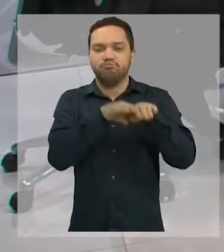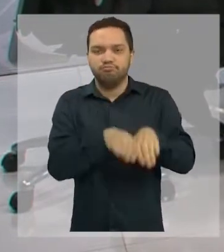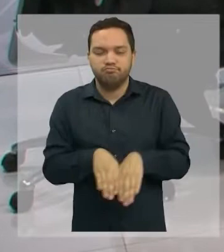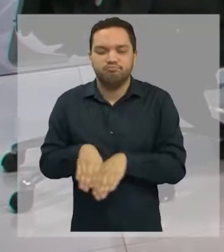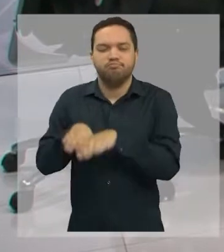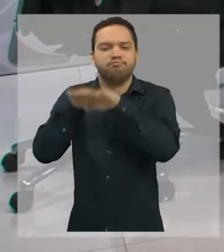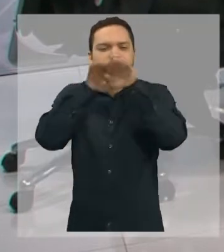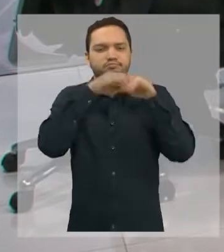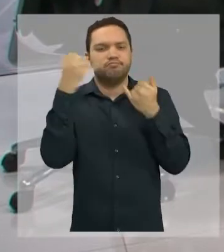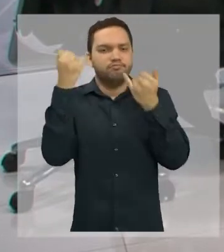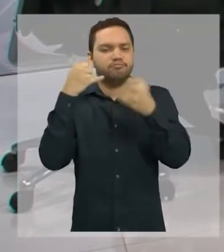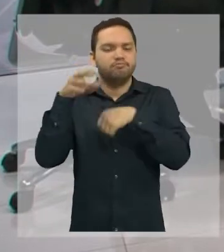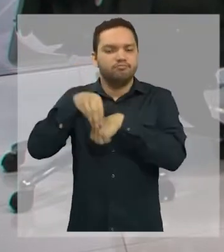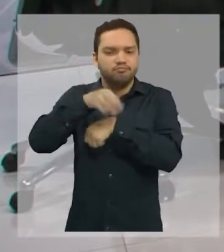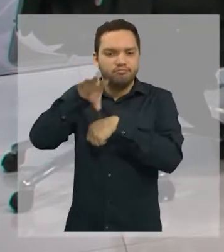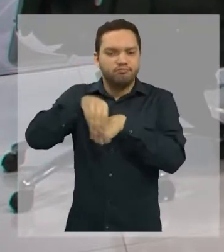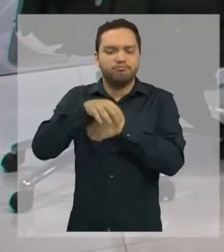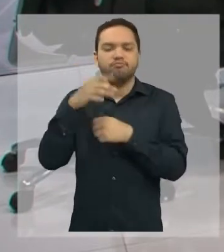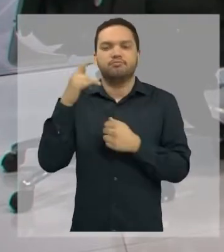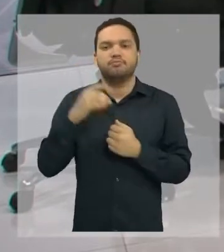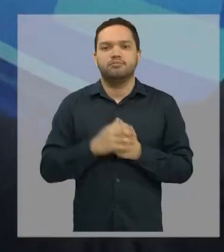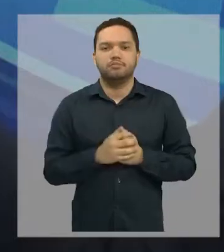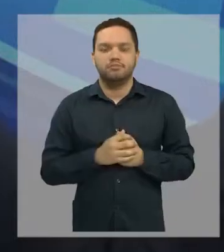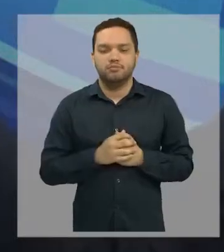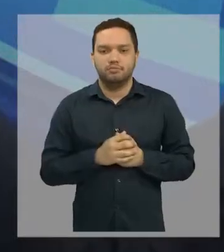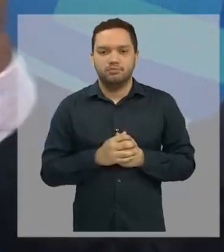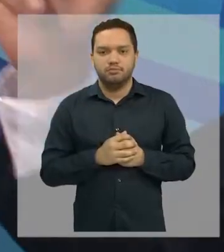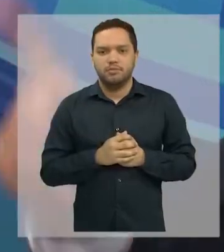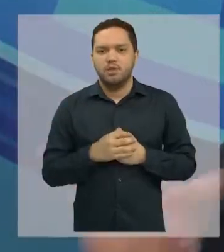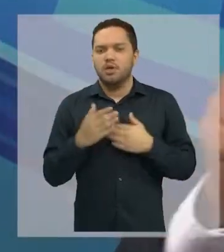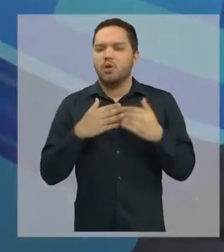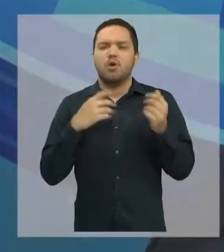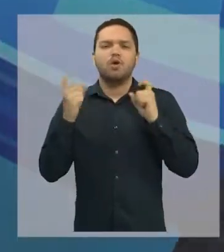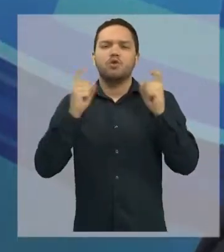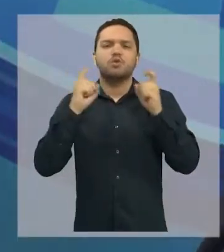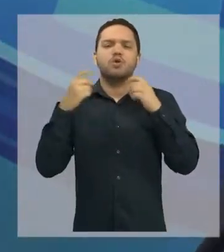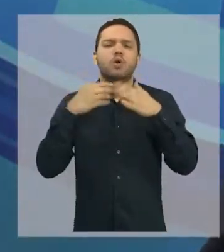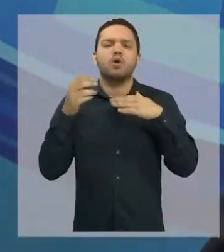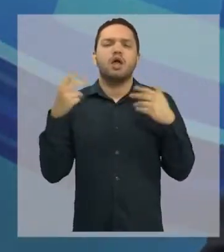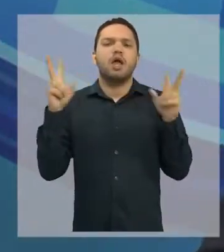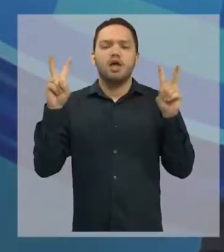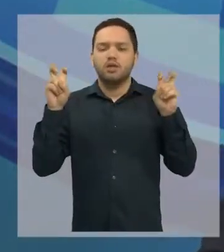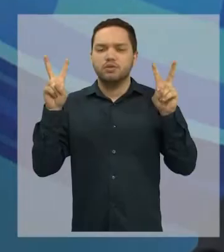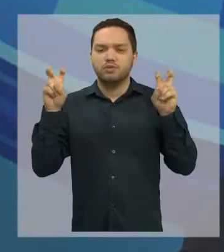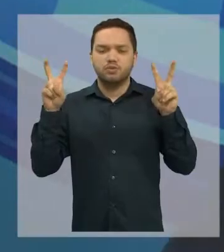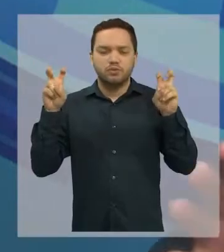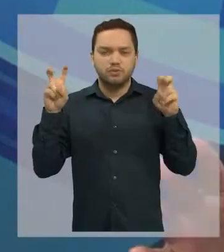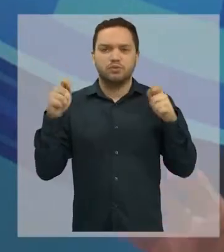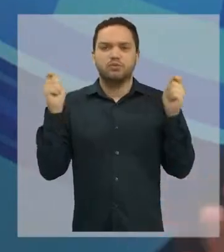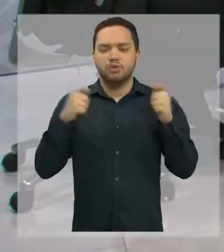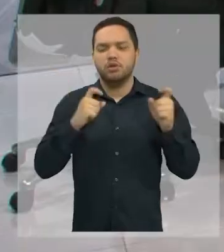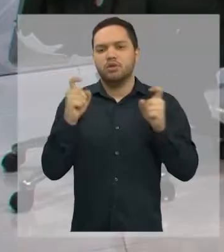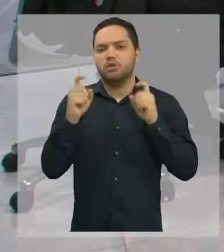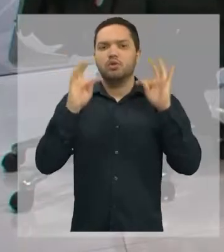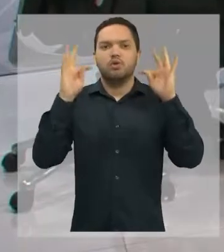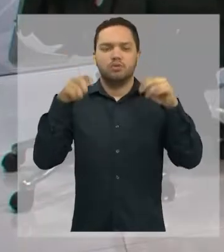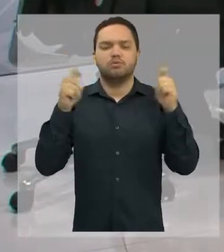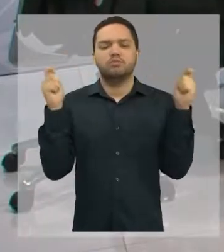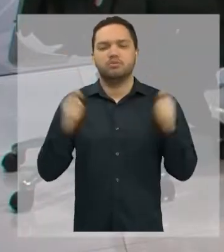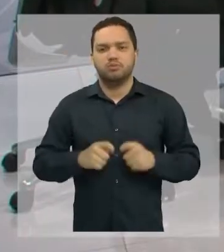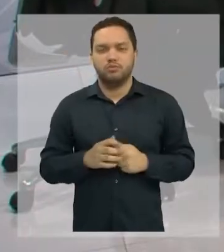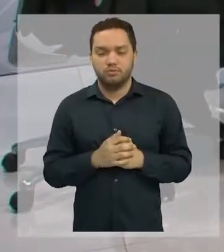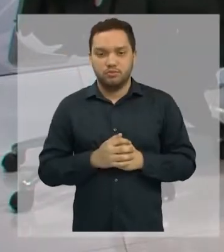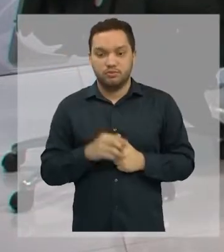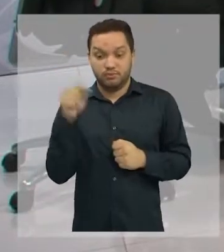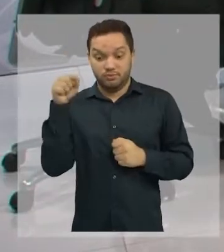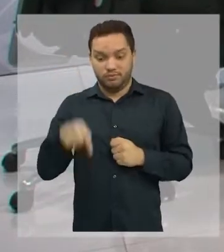acesso. Sim. Você pode disputar com mas não estávamos discutindo isso, estávamos discutindo a renovação. Pois é, exatamente. Se